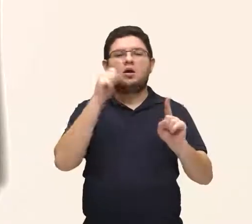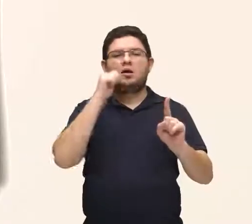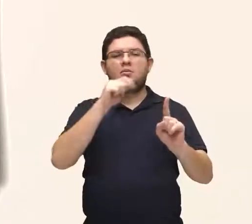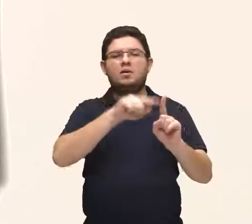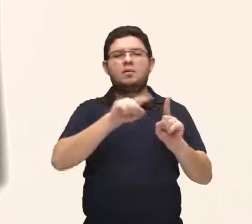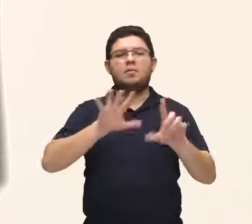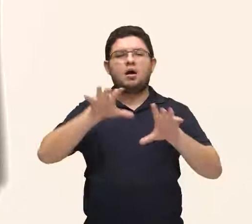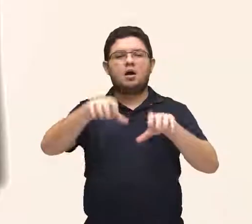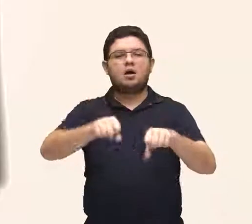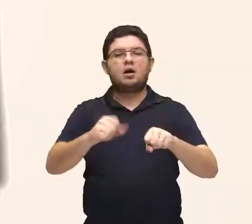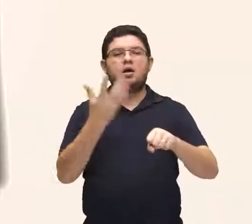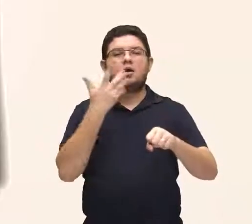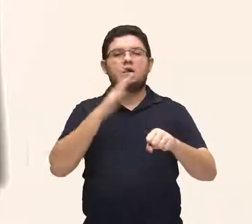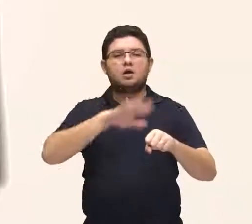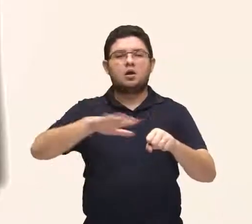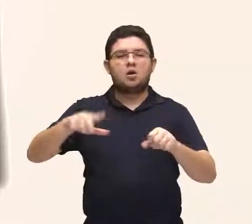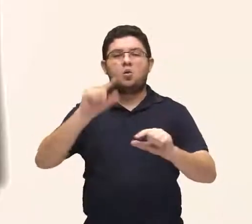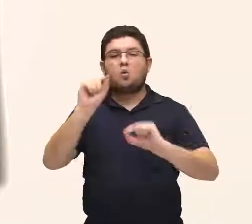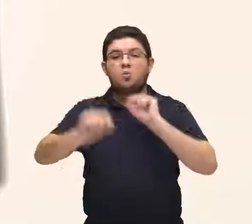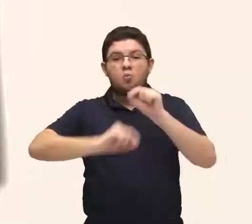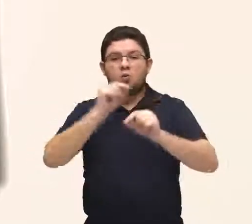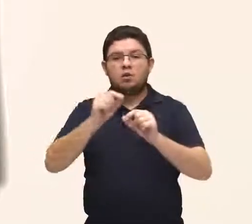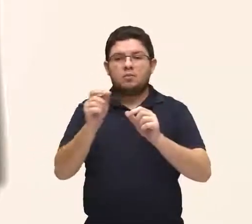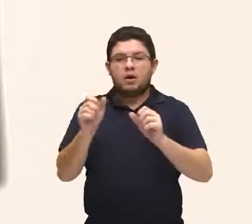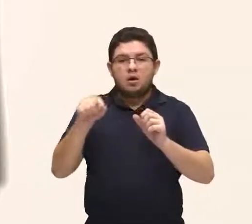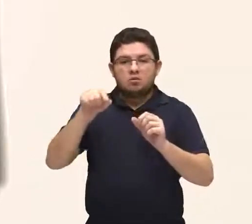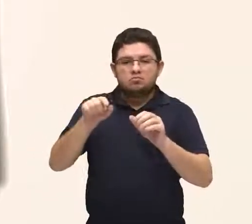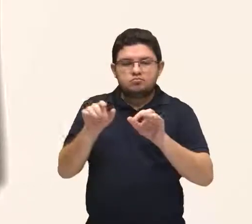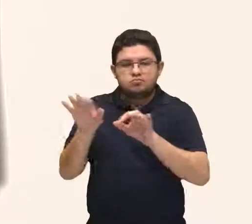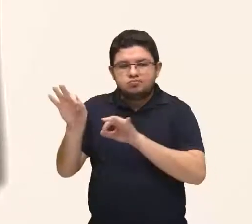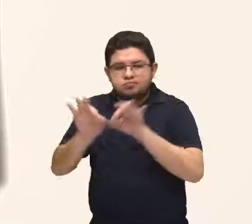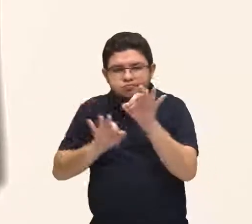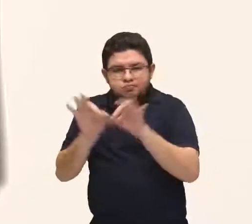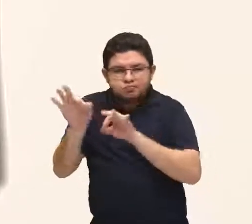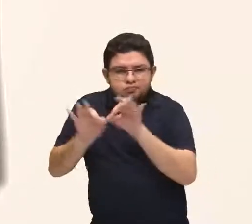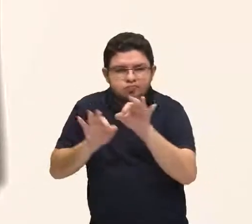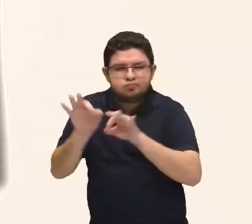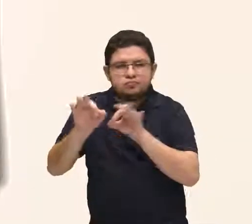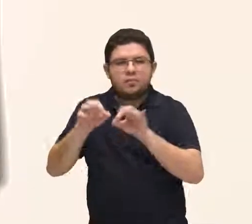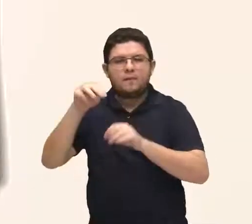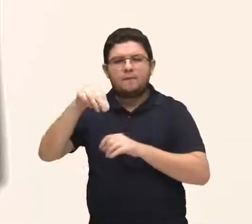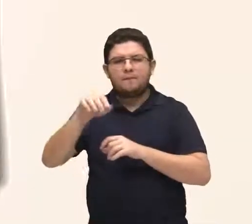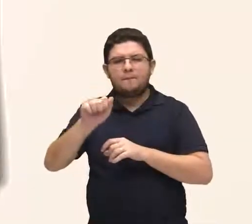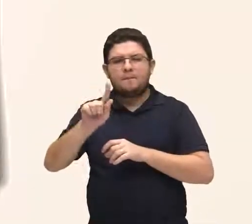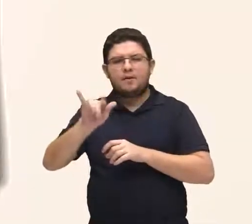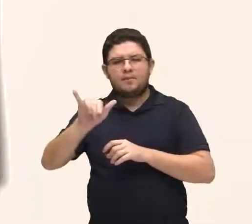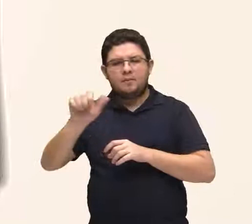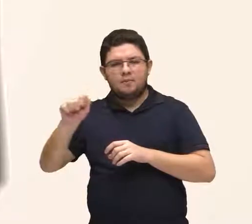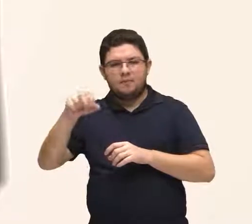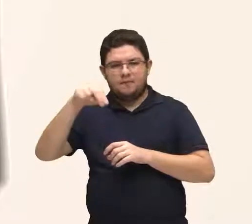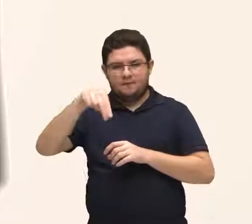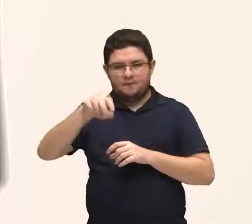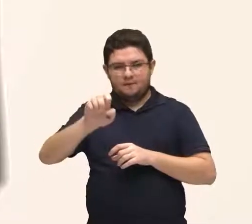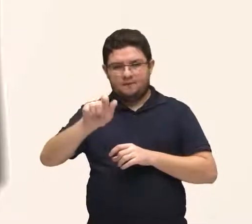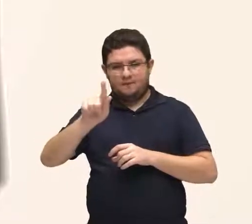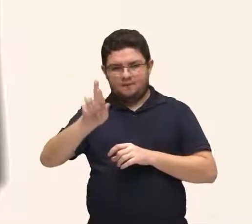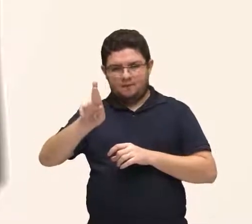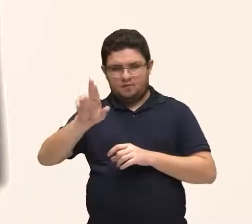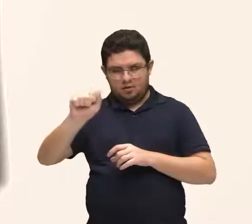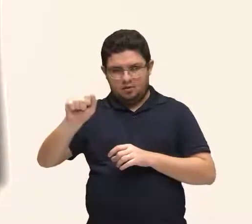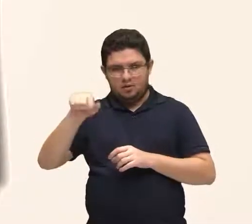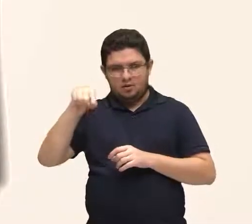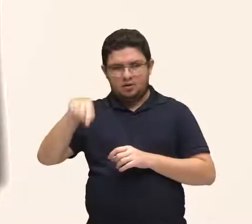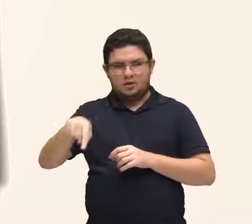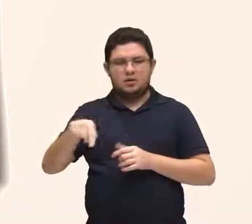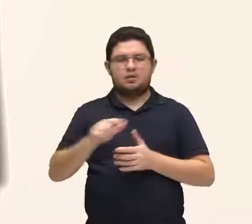negra. No entanto, a informação era falsa. E esse é um exemplo, olha só, de fake